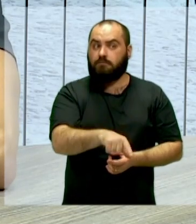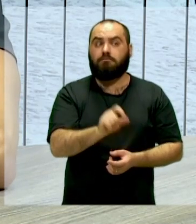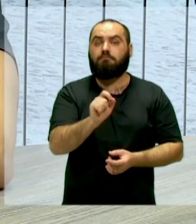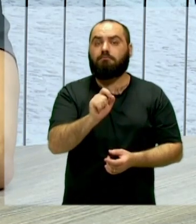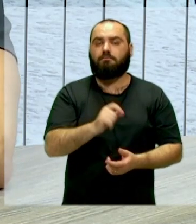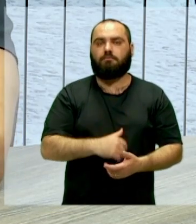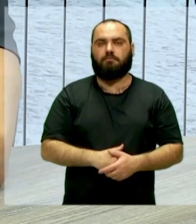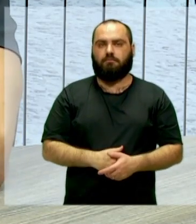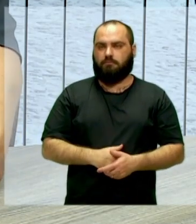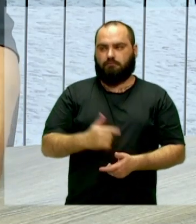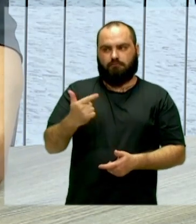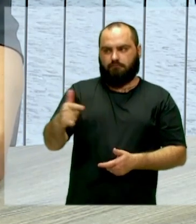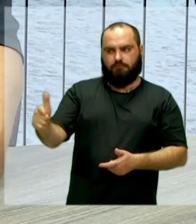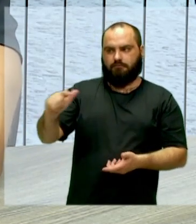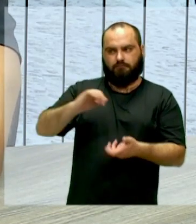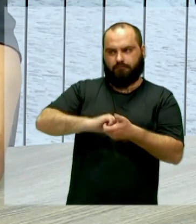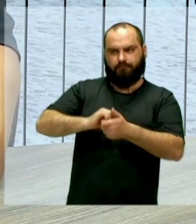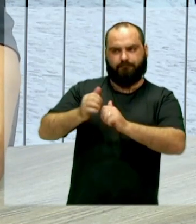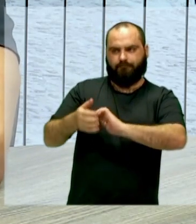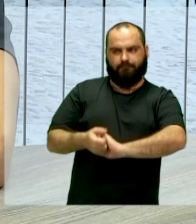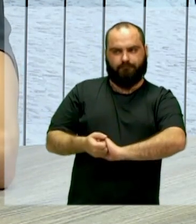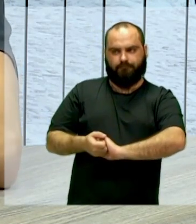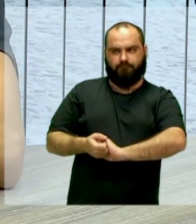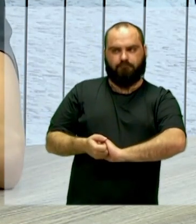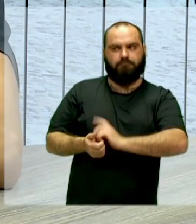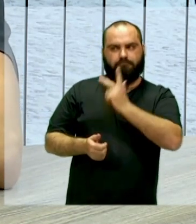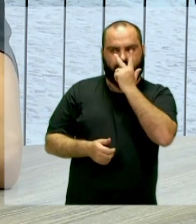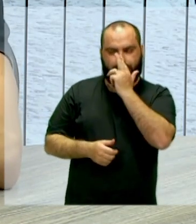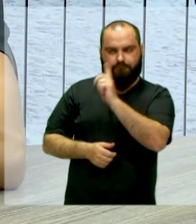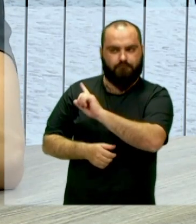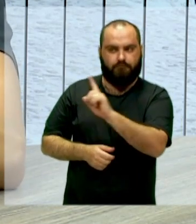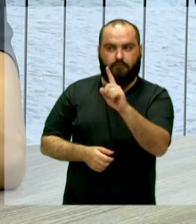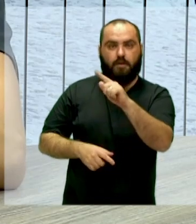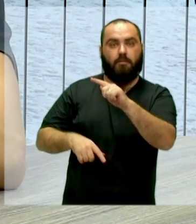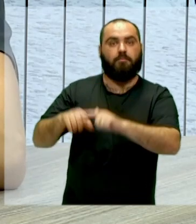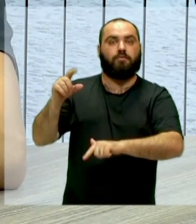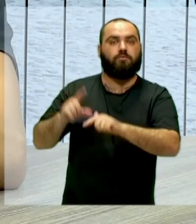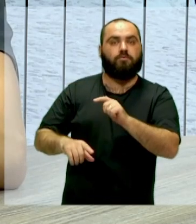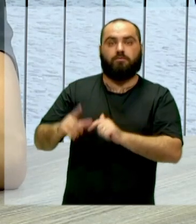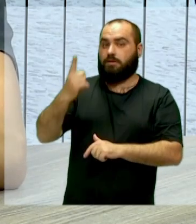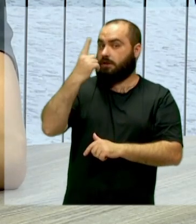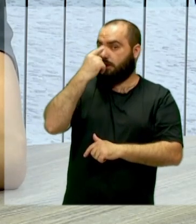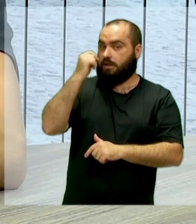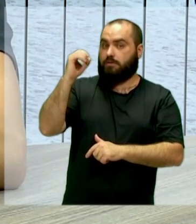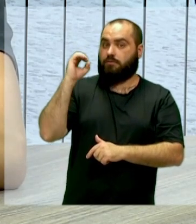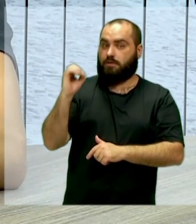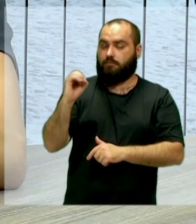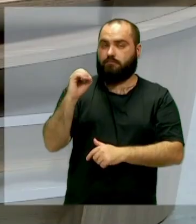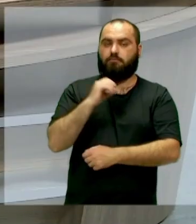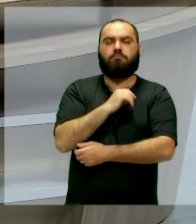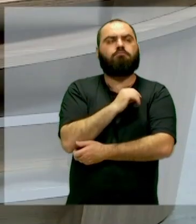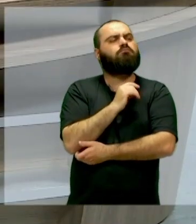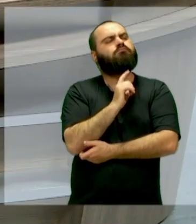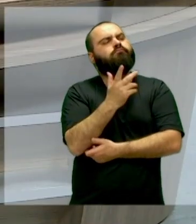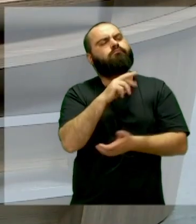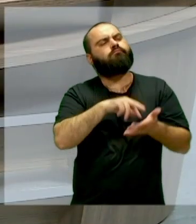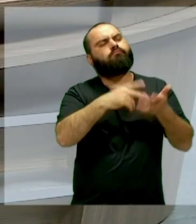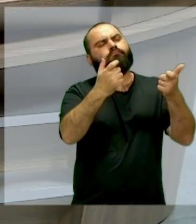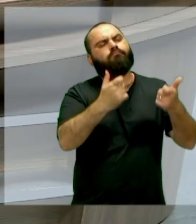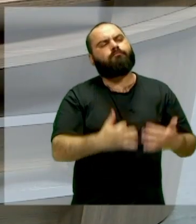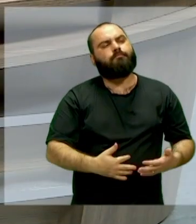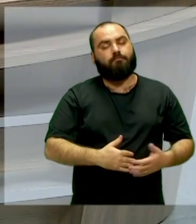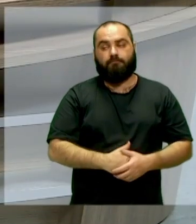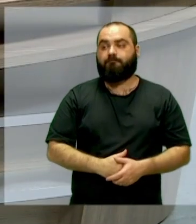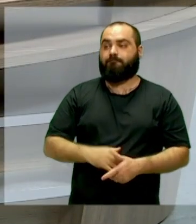é a gente não vai ter artesanato até que eu me me recorde a gente vai ter produtos Lixo Zero Então vai ter uma O que é um produto Lixo Zero um produto